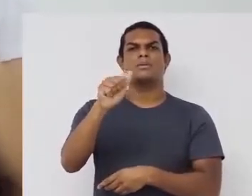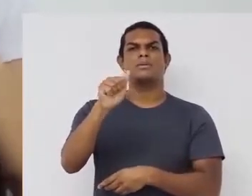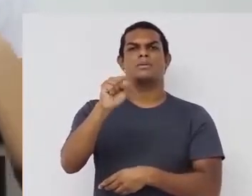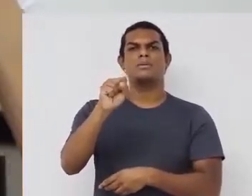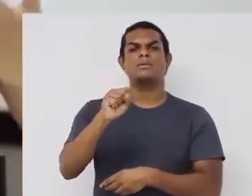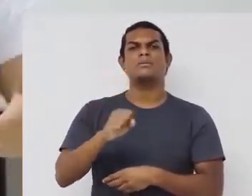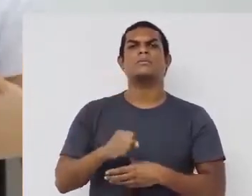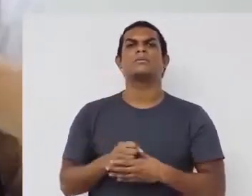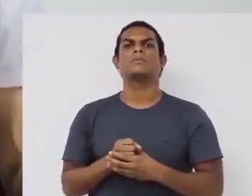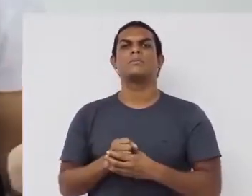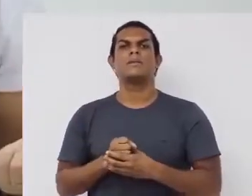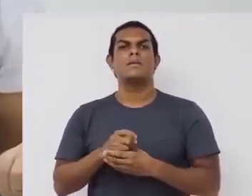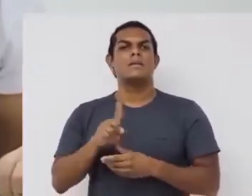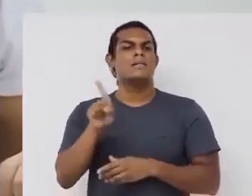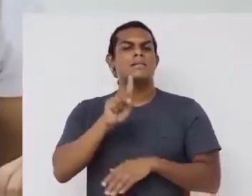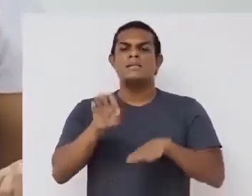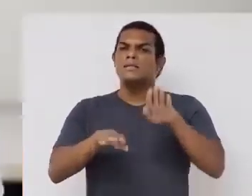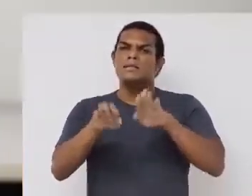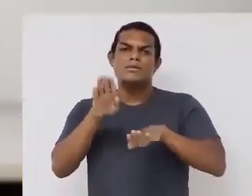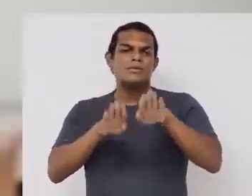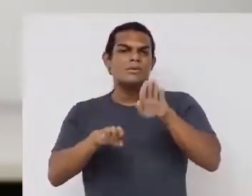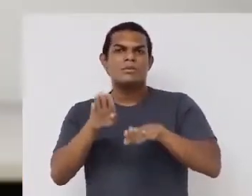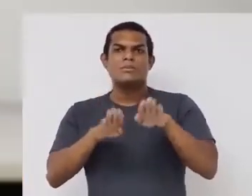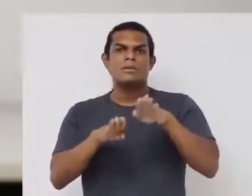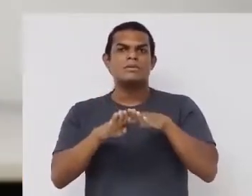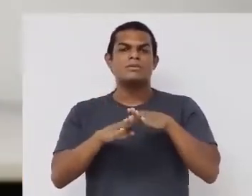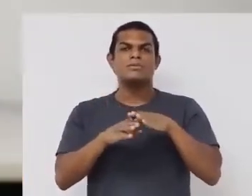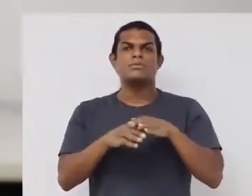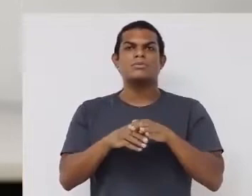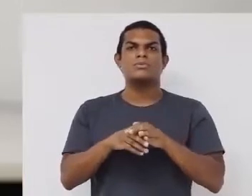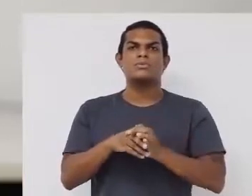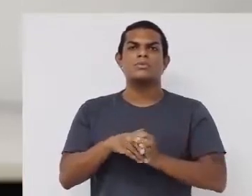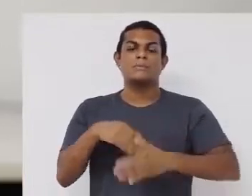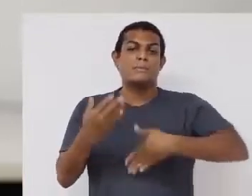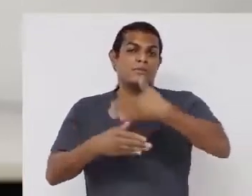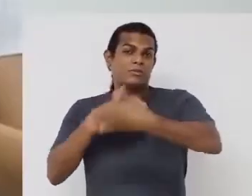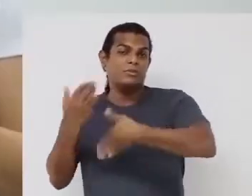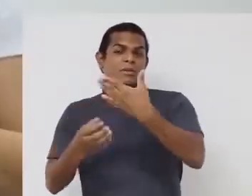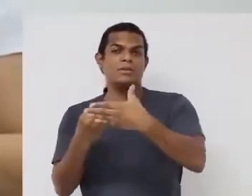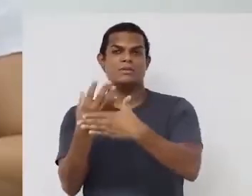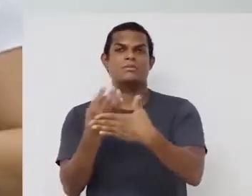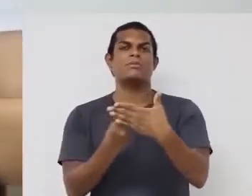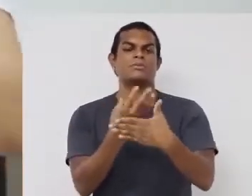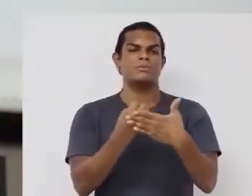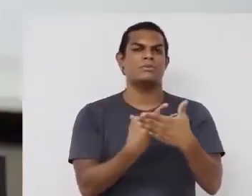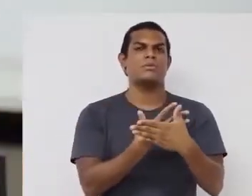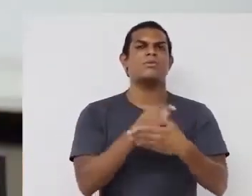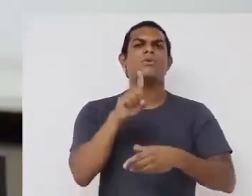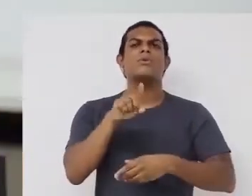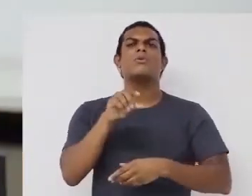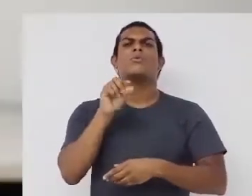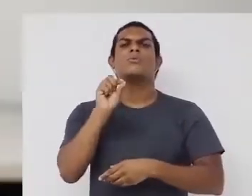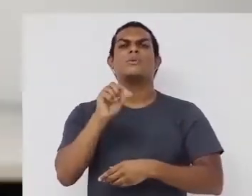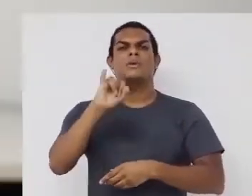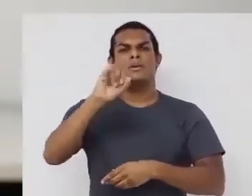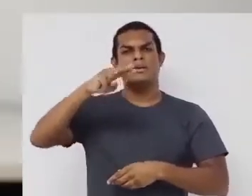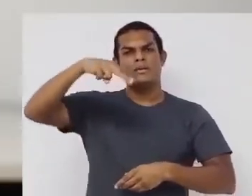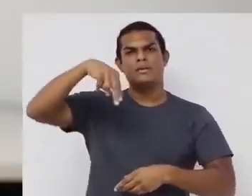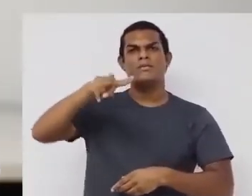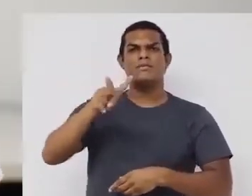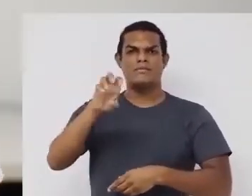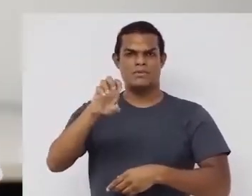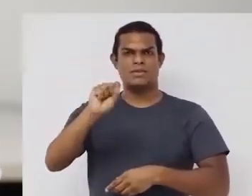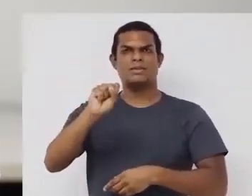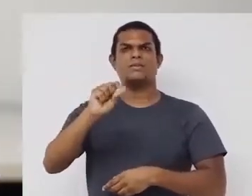dependem do meu nível de produção, o que é o meu investimento, que é o gasto pré-operacional e que